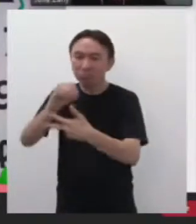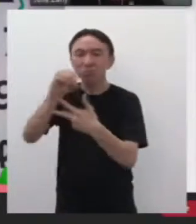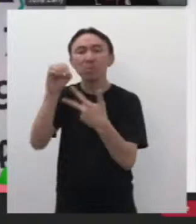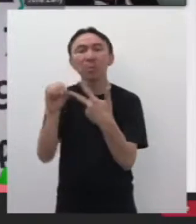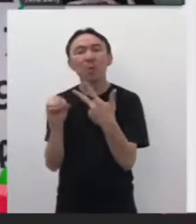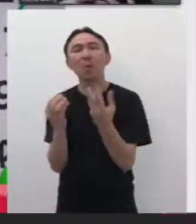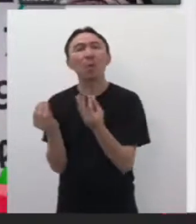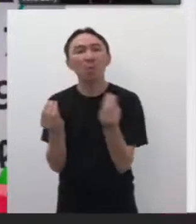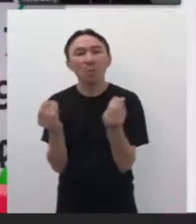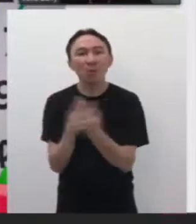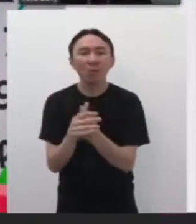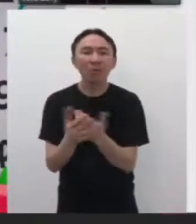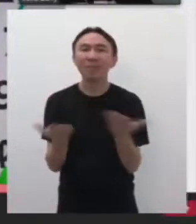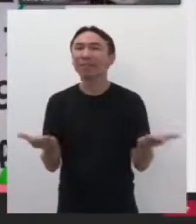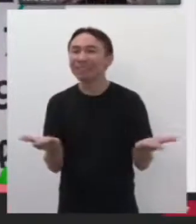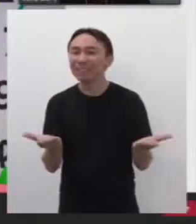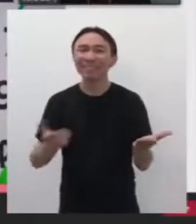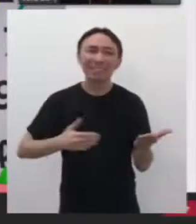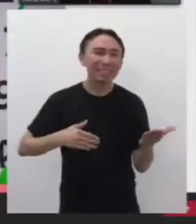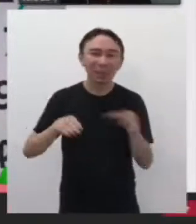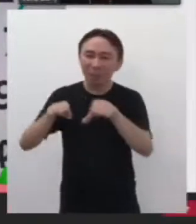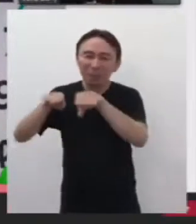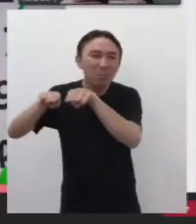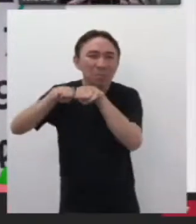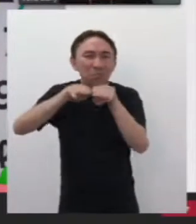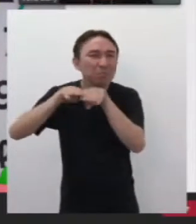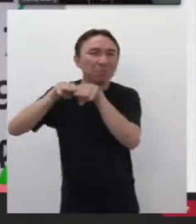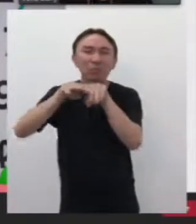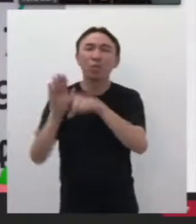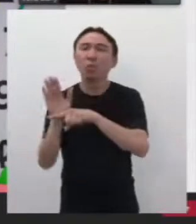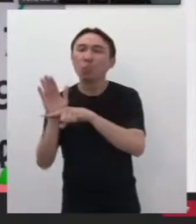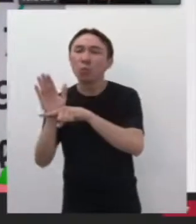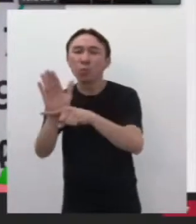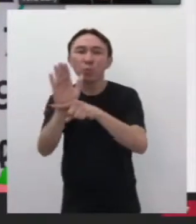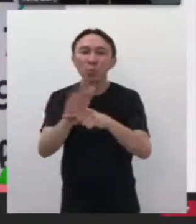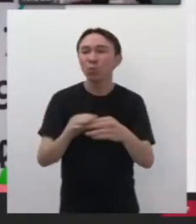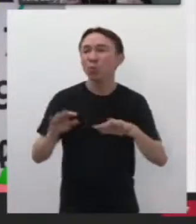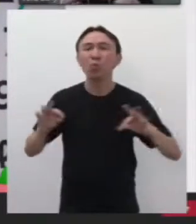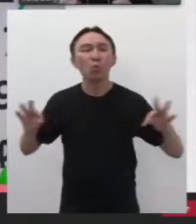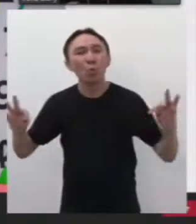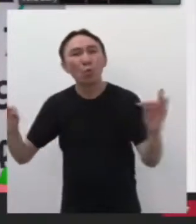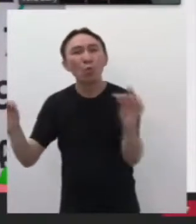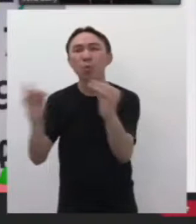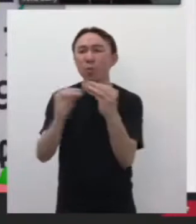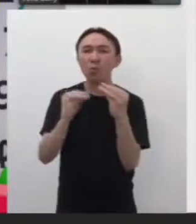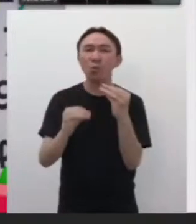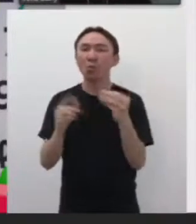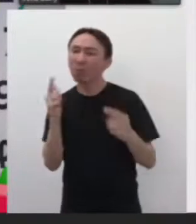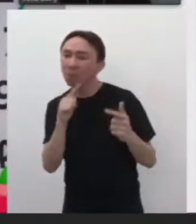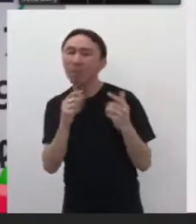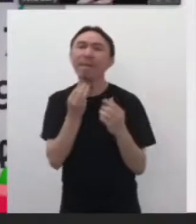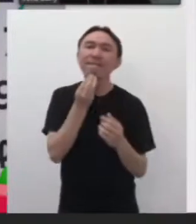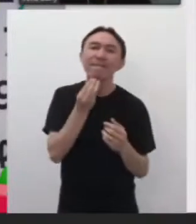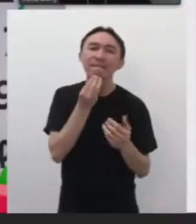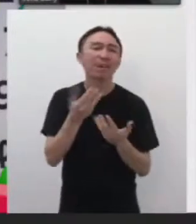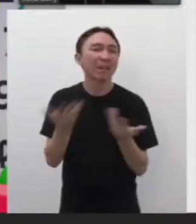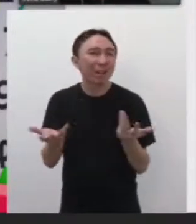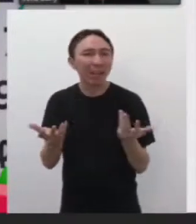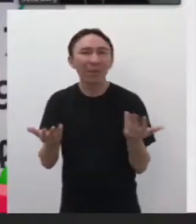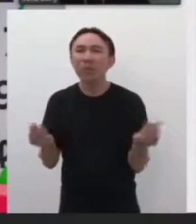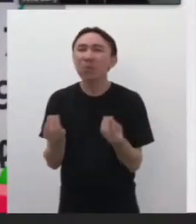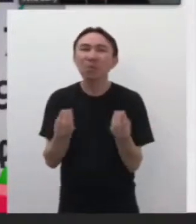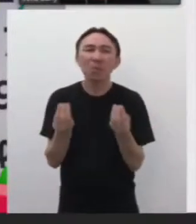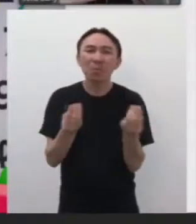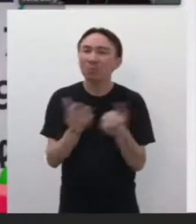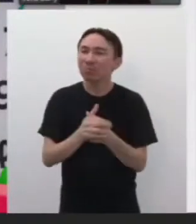De uma forma totalmente mais igualitária, dando mais oportunidades para todo mundo, com um valor mais acessível do que aquela sala de aula que